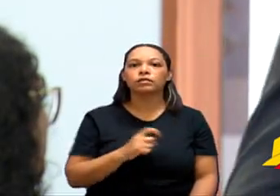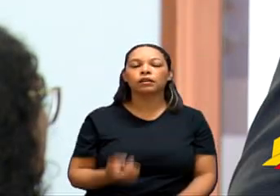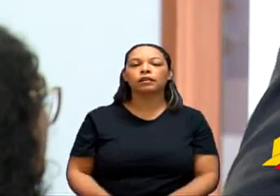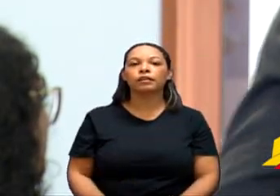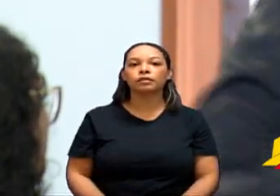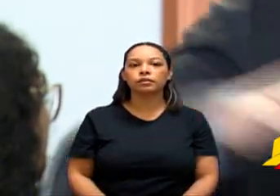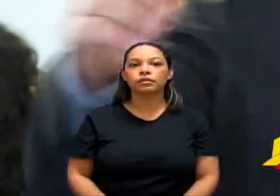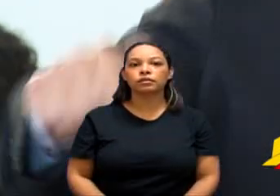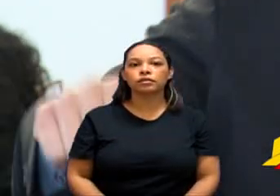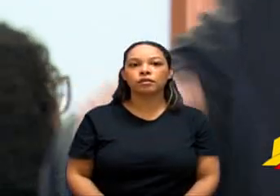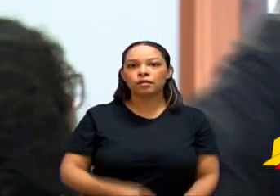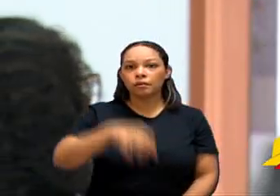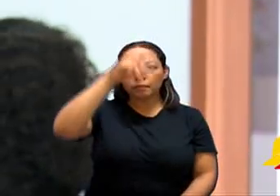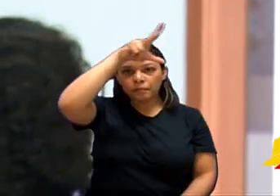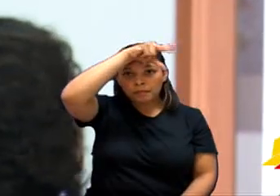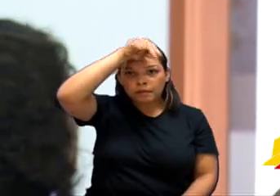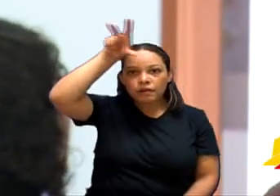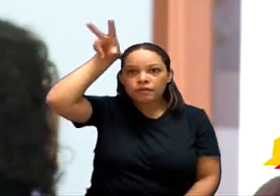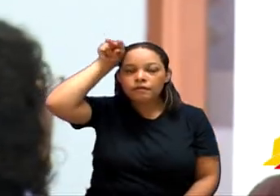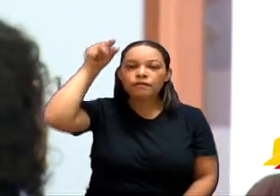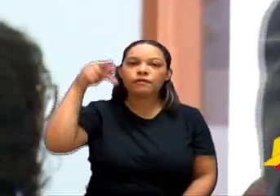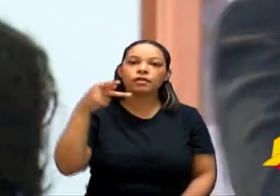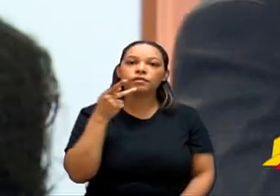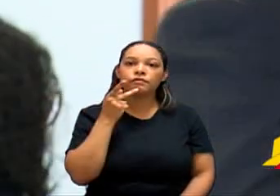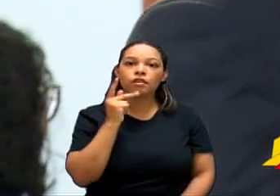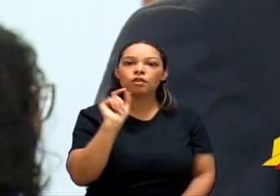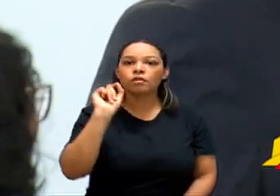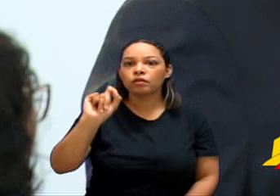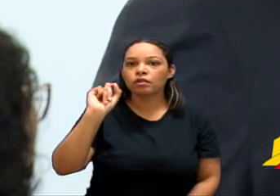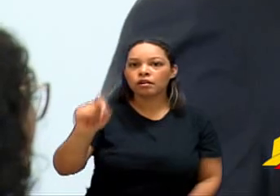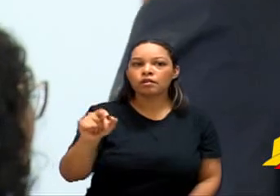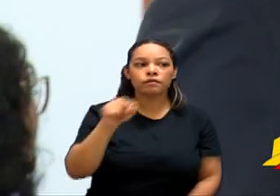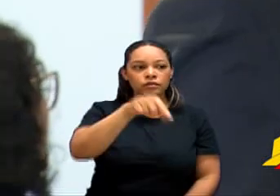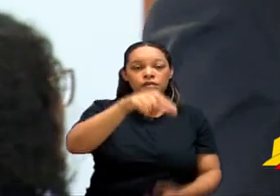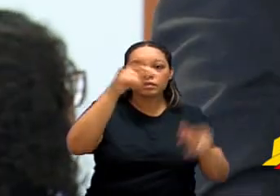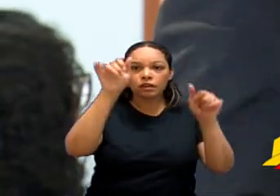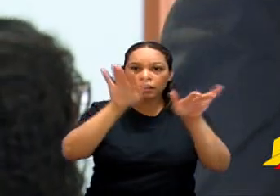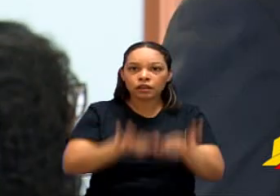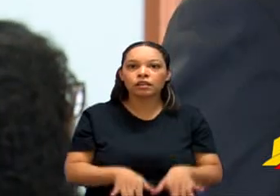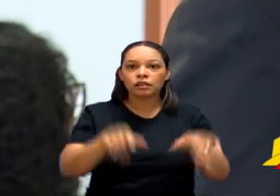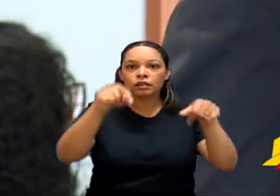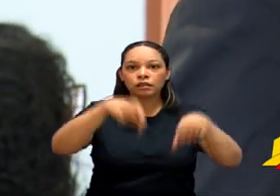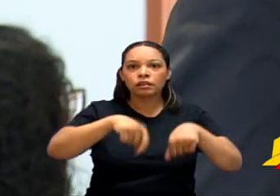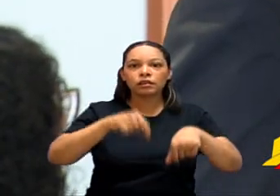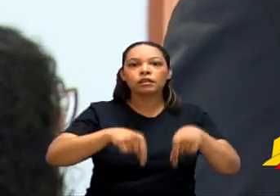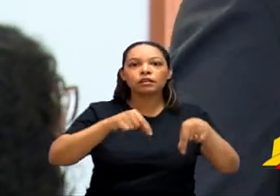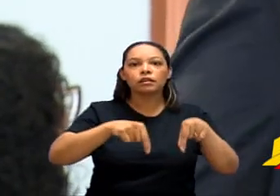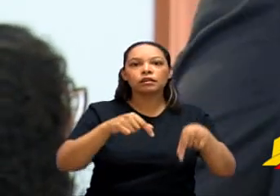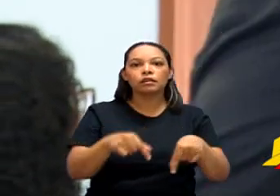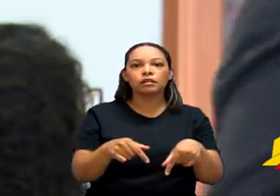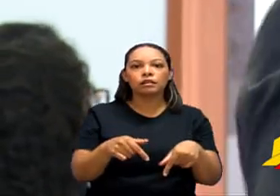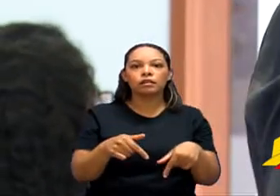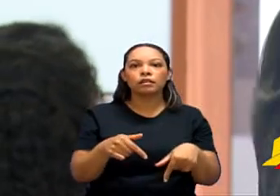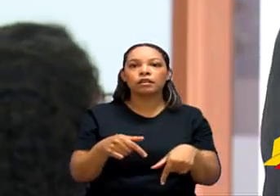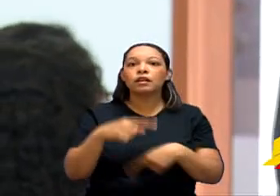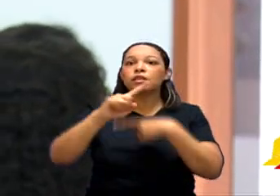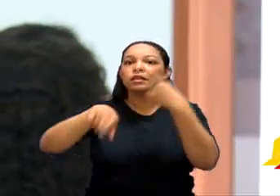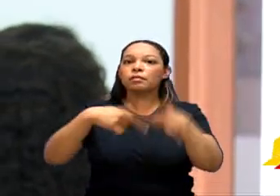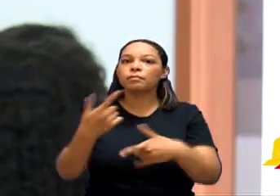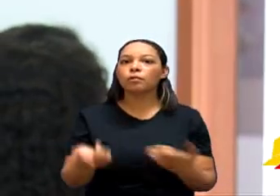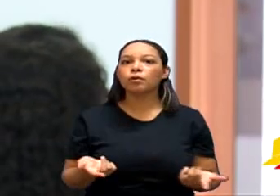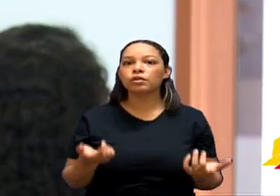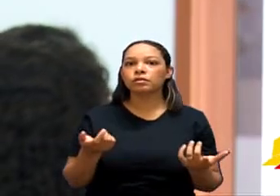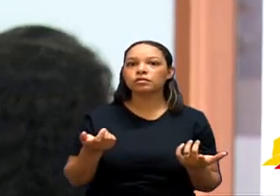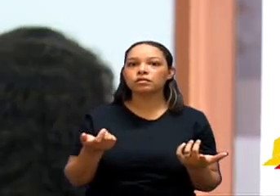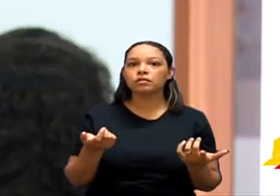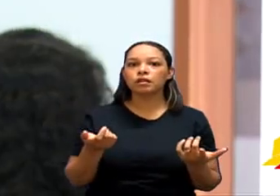prefeito chegaram e falaram assim, vocês vão ficar aqui. Vocês vão poder trabalhar. E na madrugada, vieram com um trator, arrancaram todos os